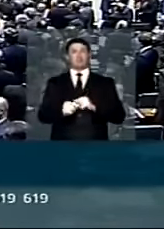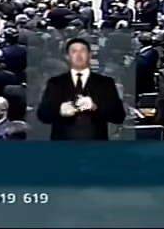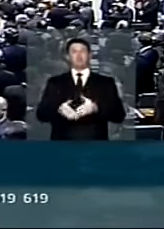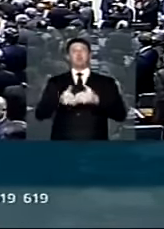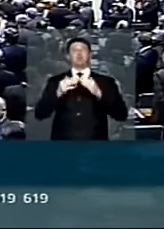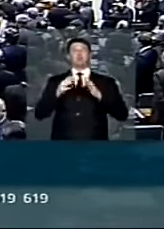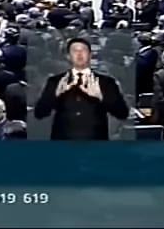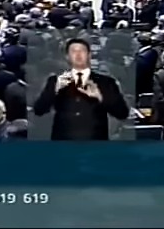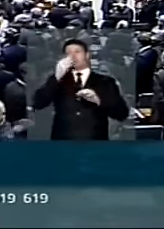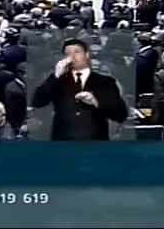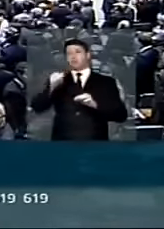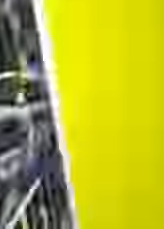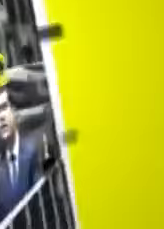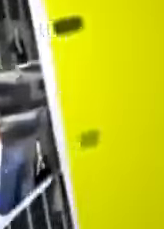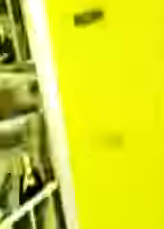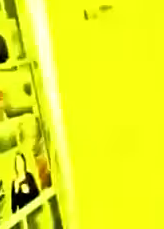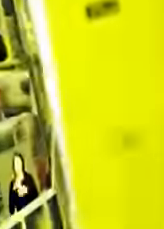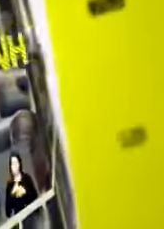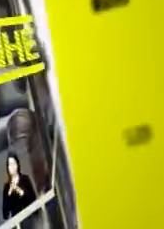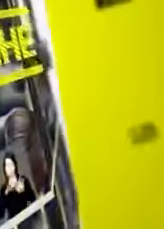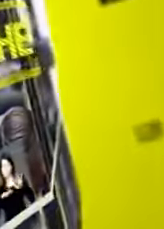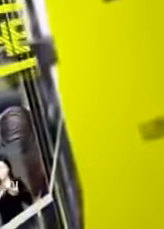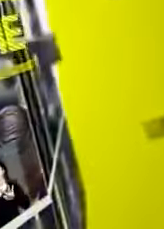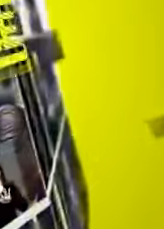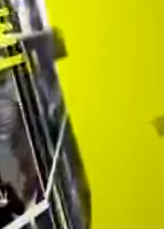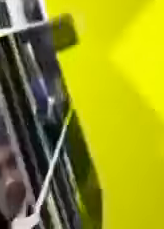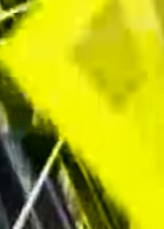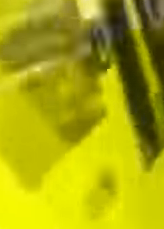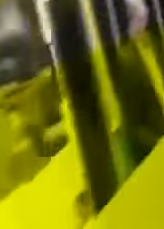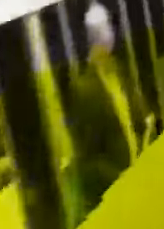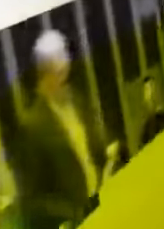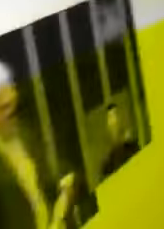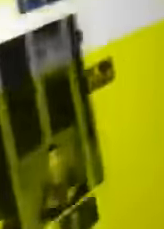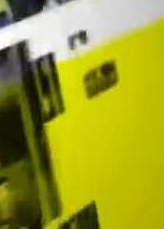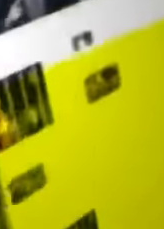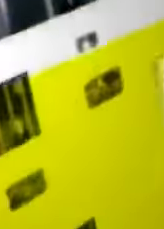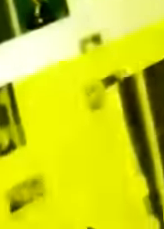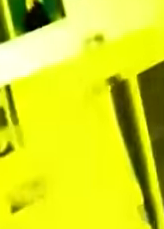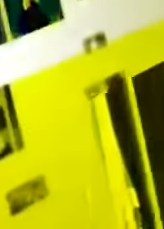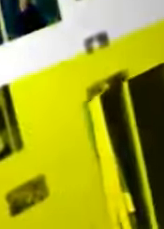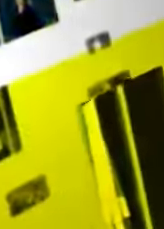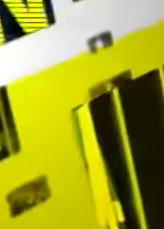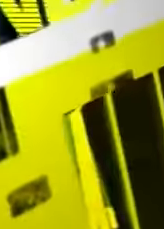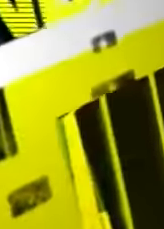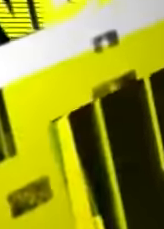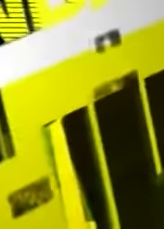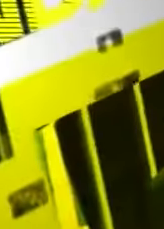indiferente à crise venezuelana. Que não que sejam menos importantes.